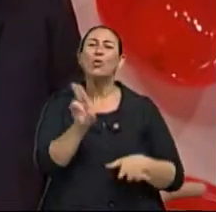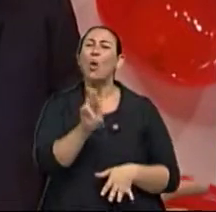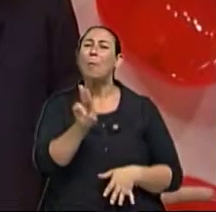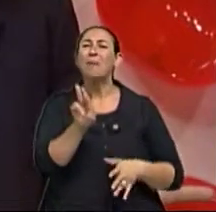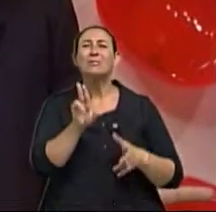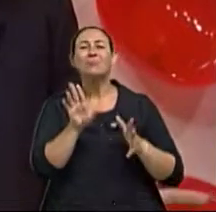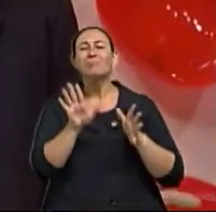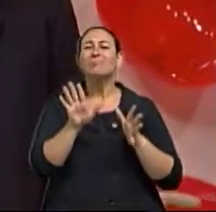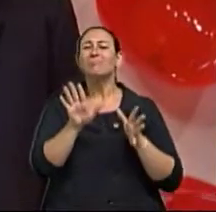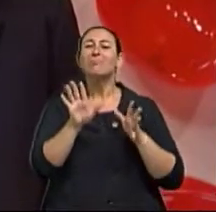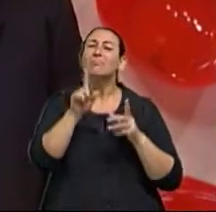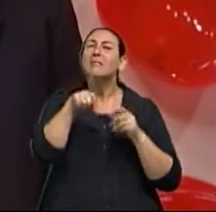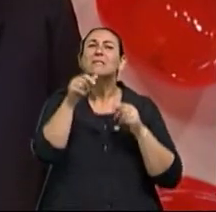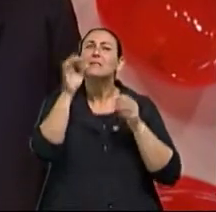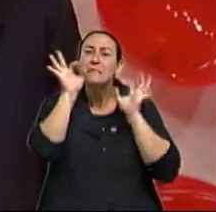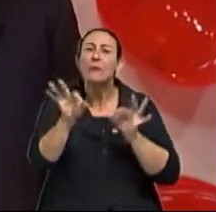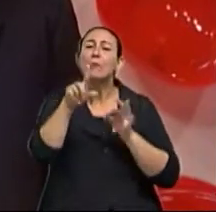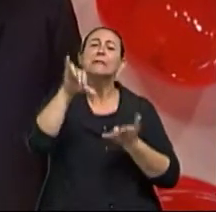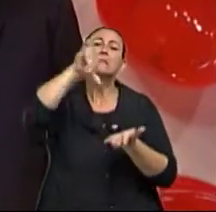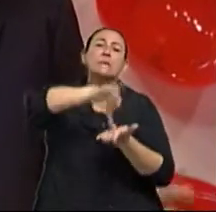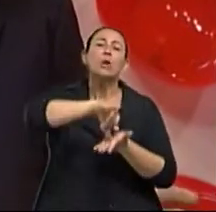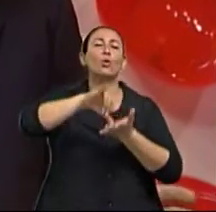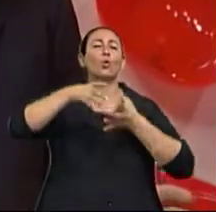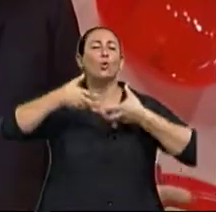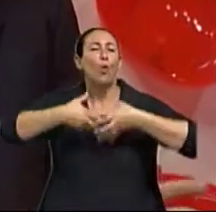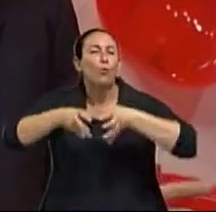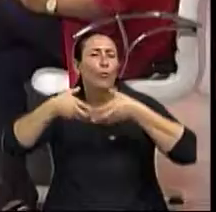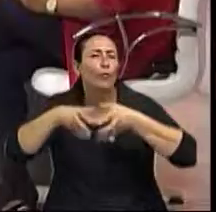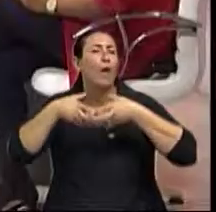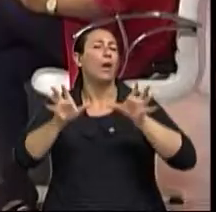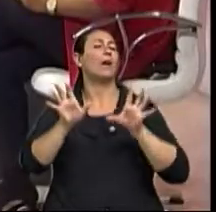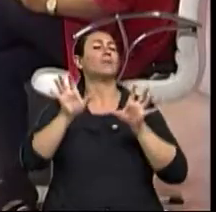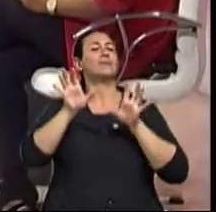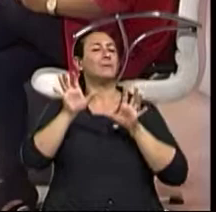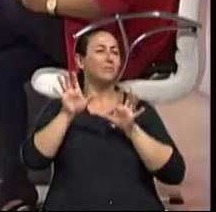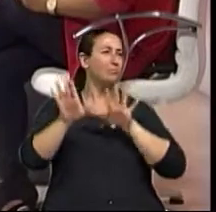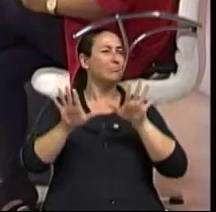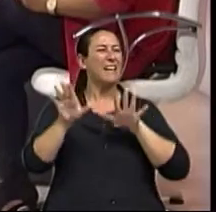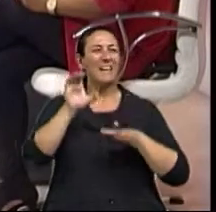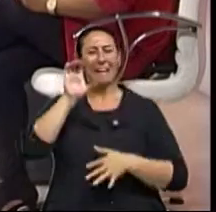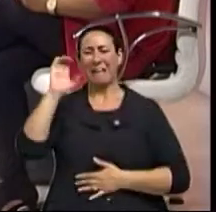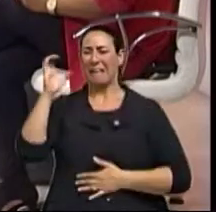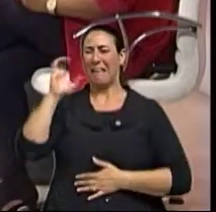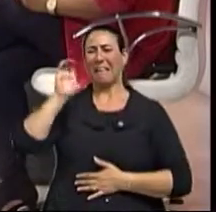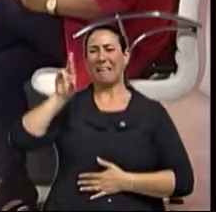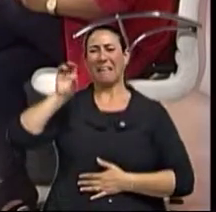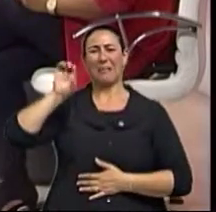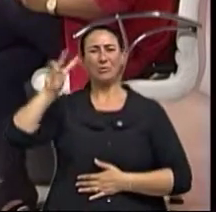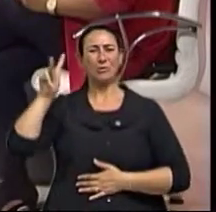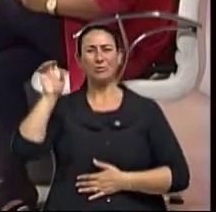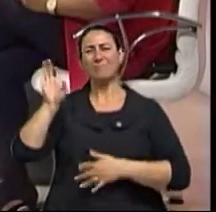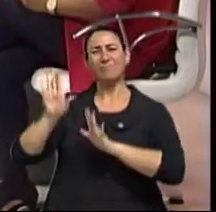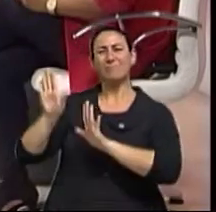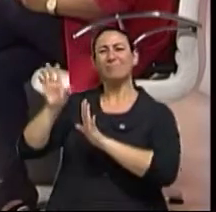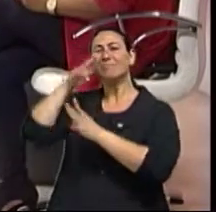verdade, são centros de convivência, os centros de reabilitação, os hospitais de dia. Creche não diz bem a realidade, então, né? Assim, então, é uma